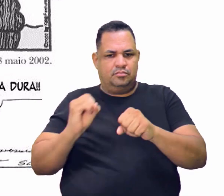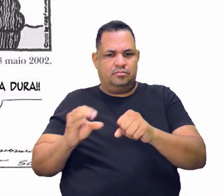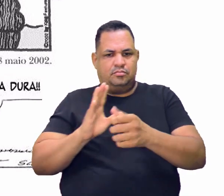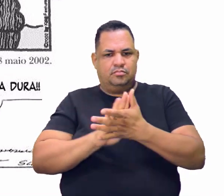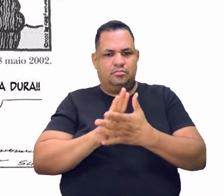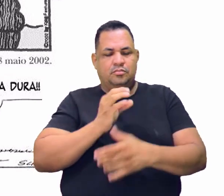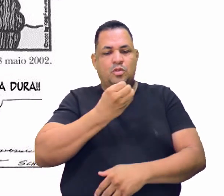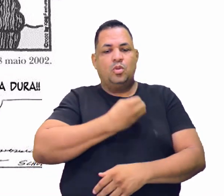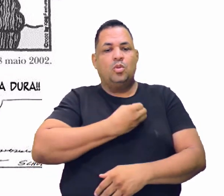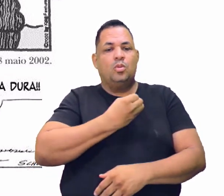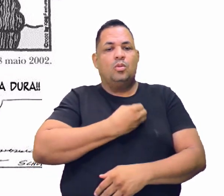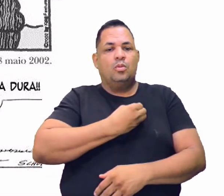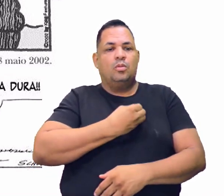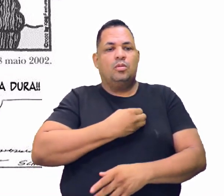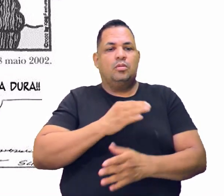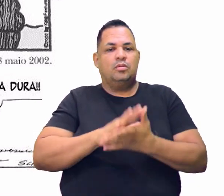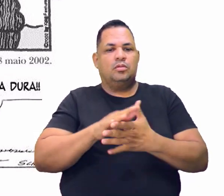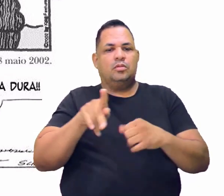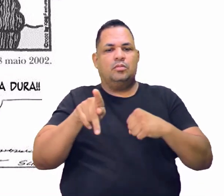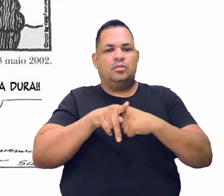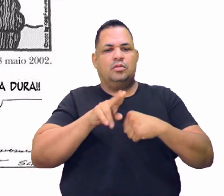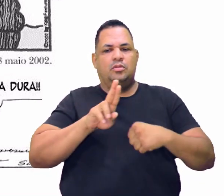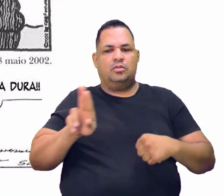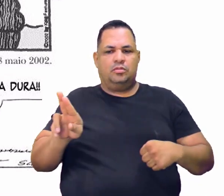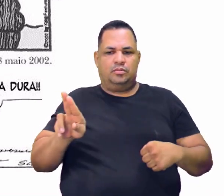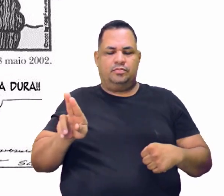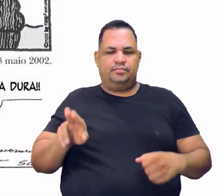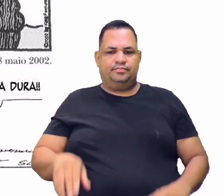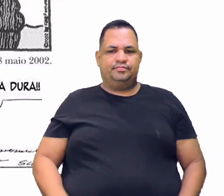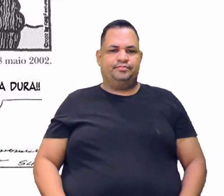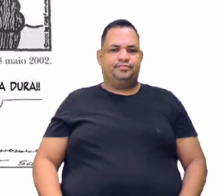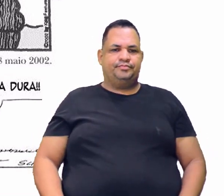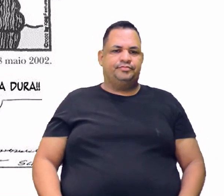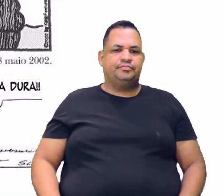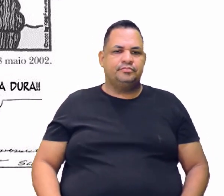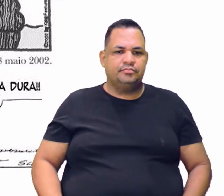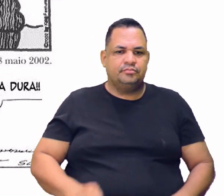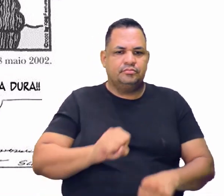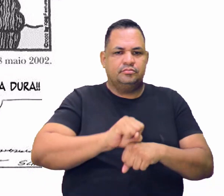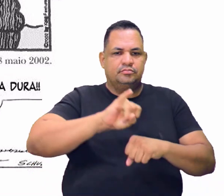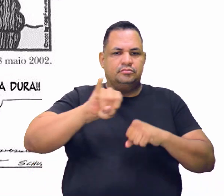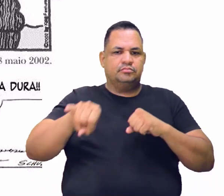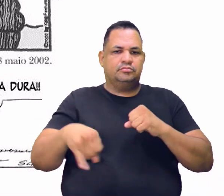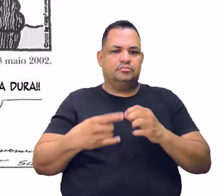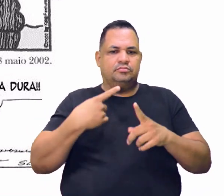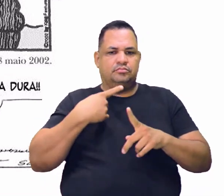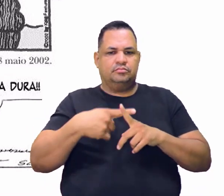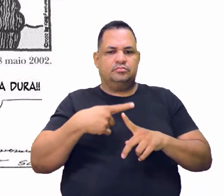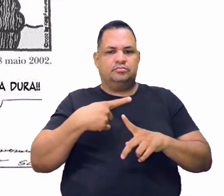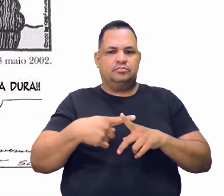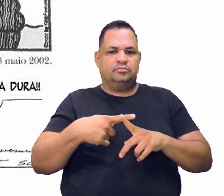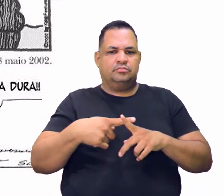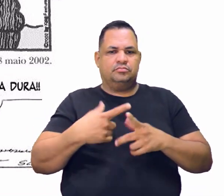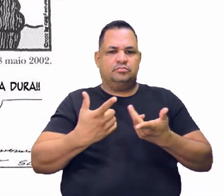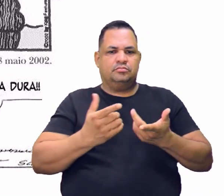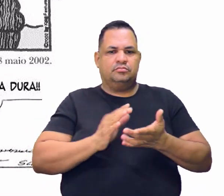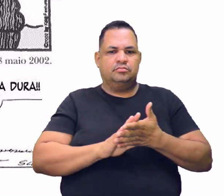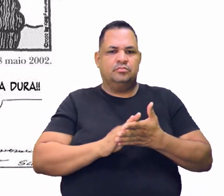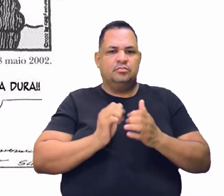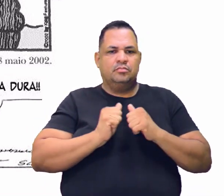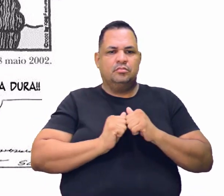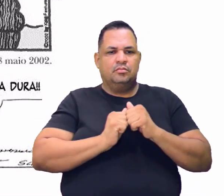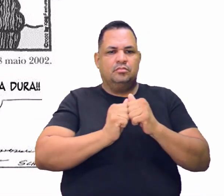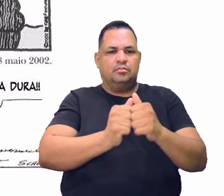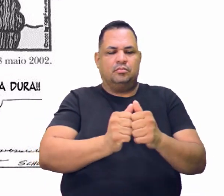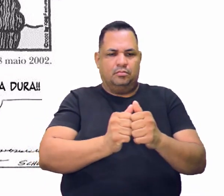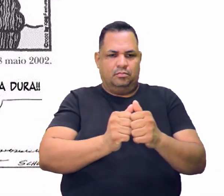o numeral e o pronome, tá bom? O pronome adjetivo. Por que pronome adjetivo? É aquele que vai